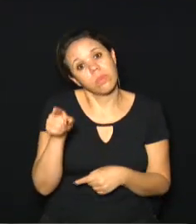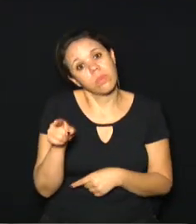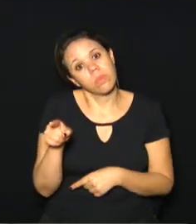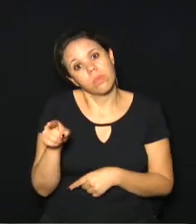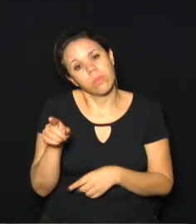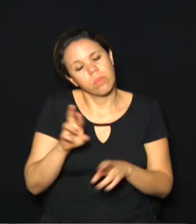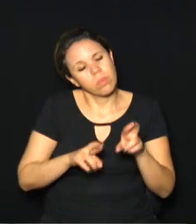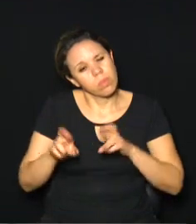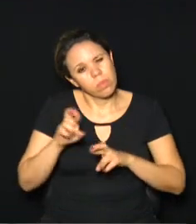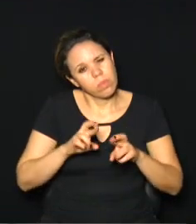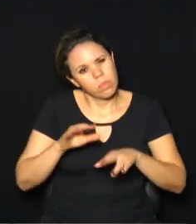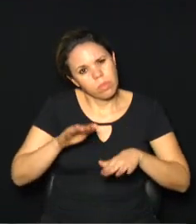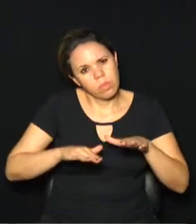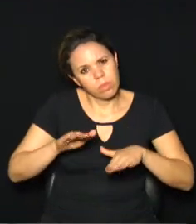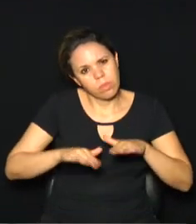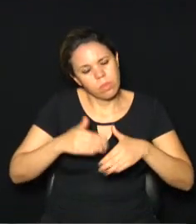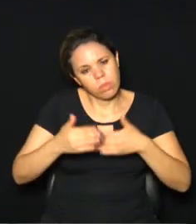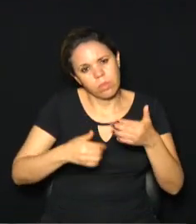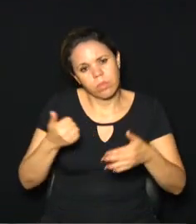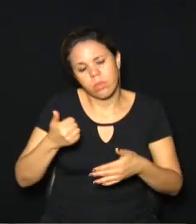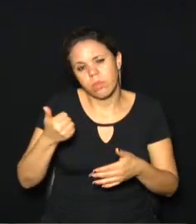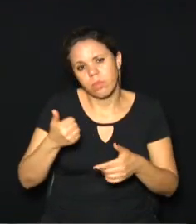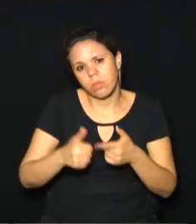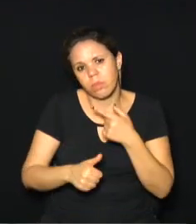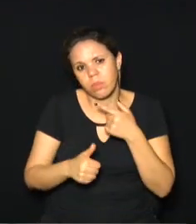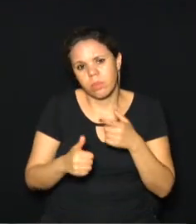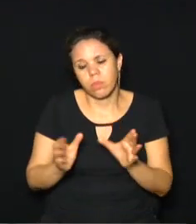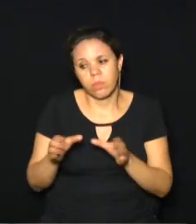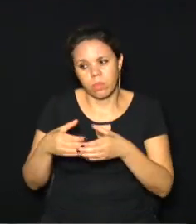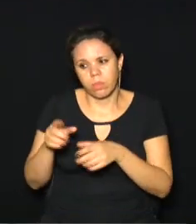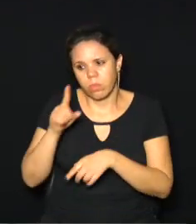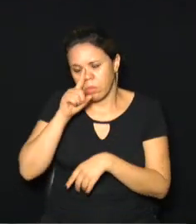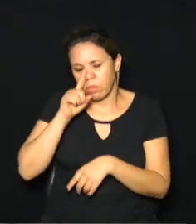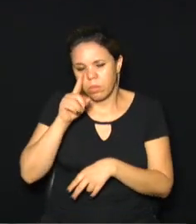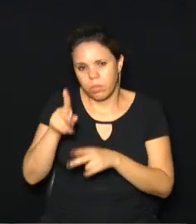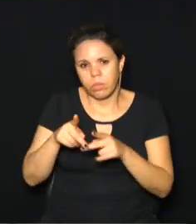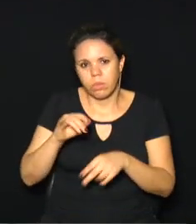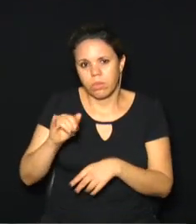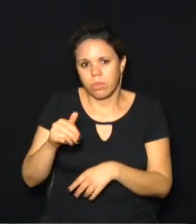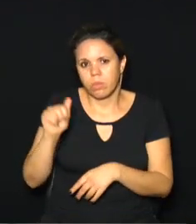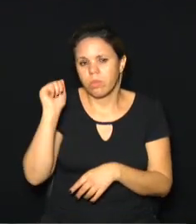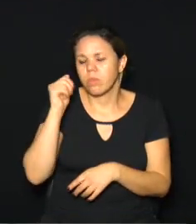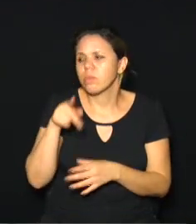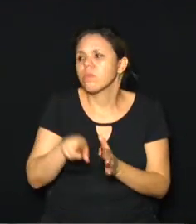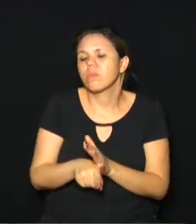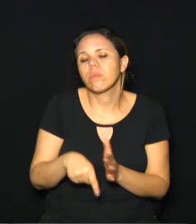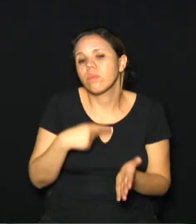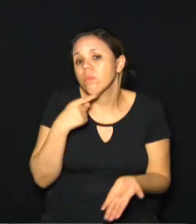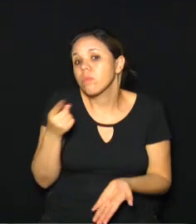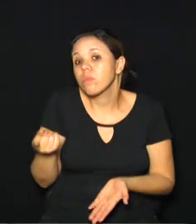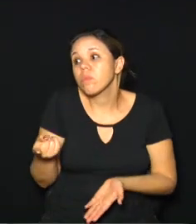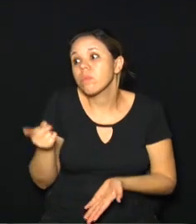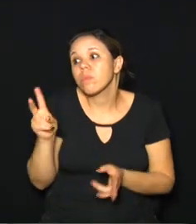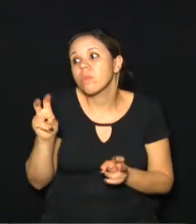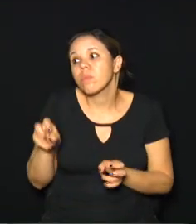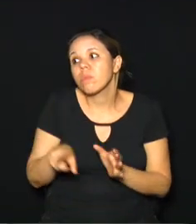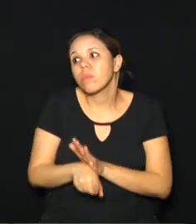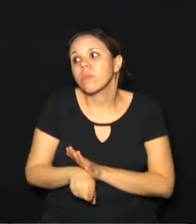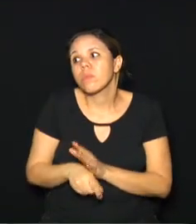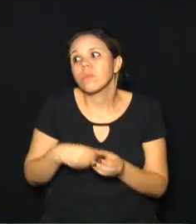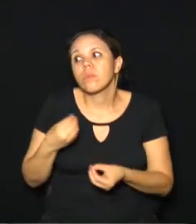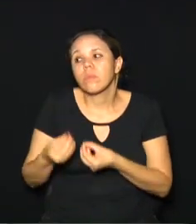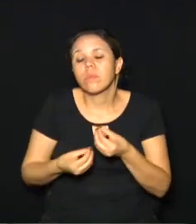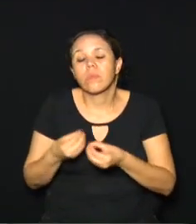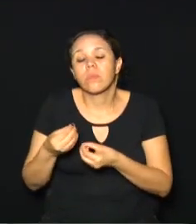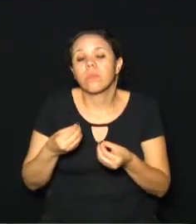tem que analisar caso a caso. Primeiro, a questão do grupo de risco, né? A Janaína aí perguntou sobre a questão de como